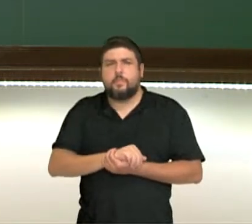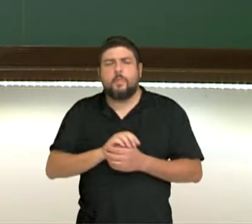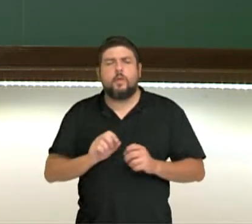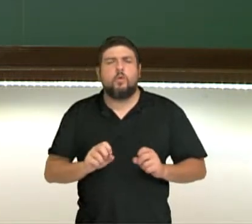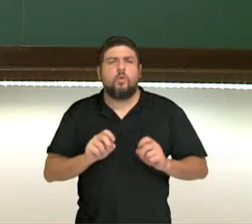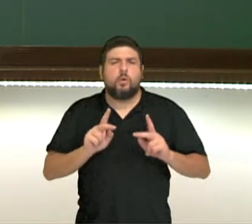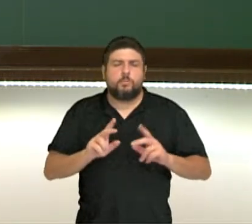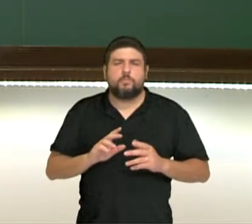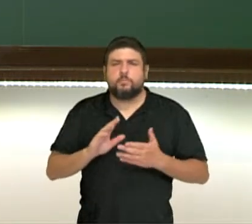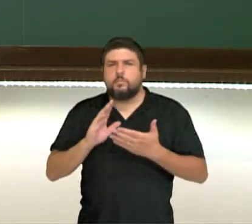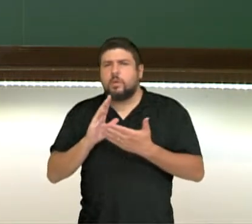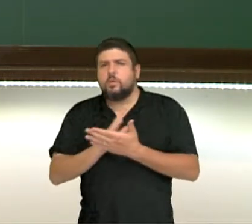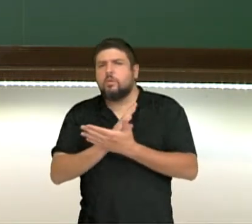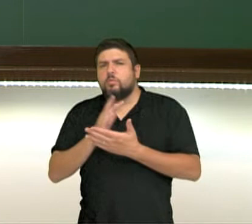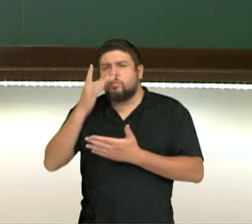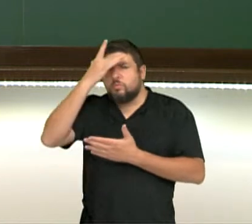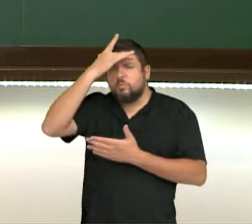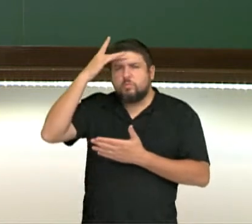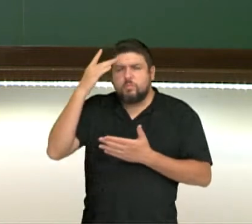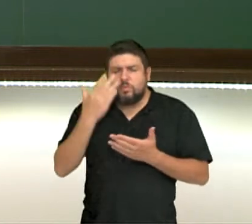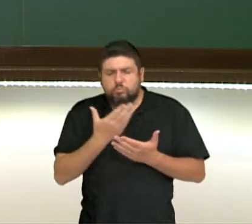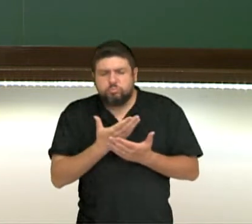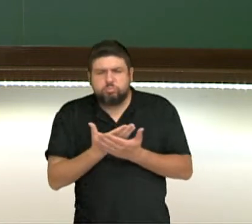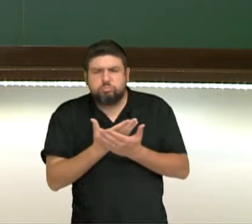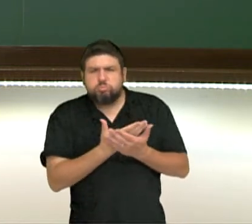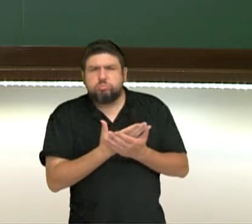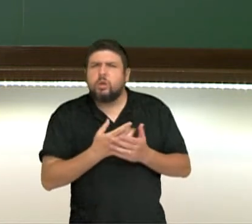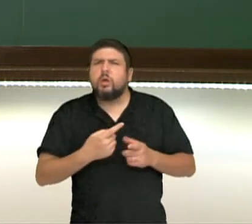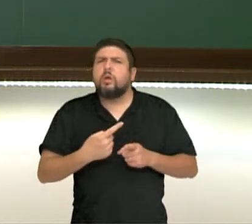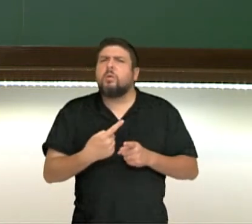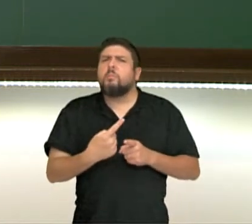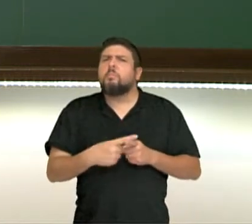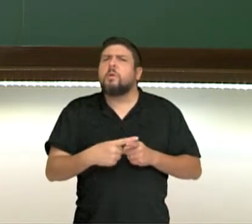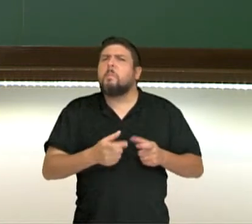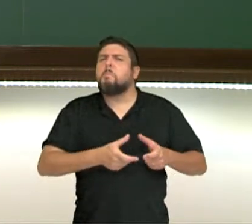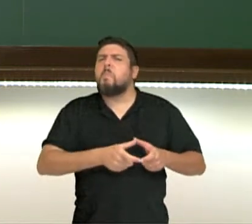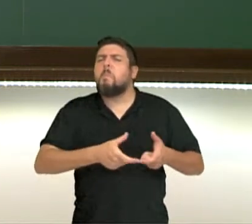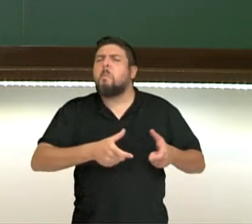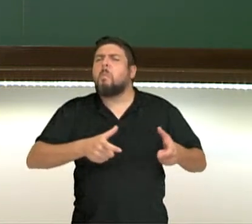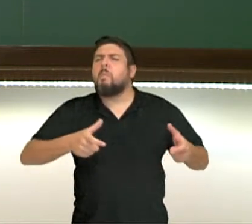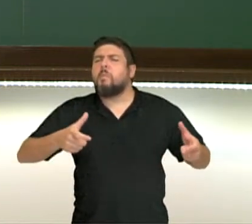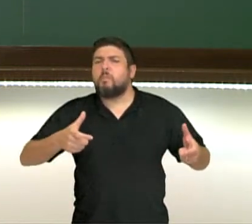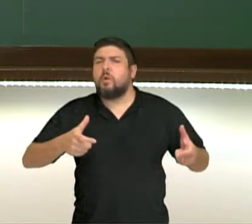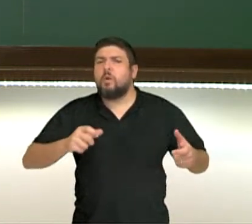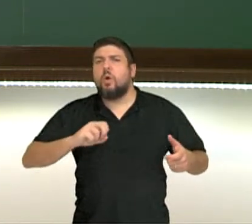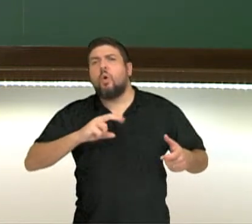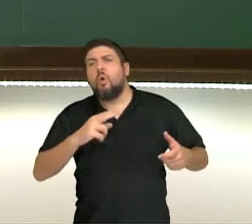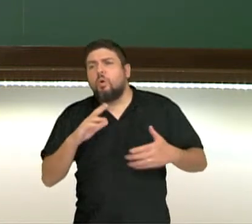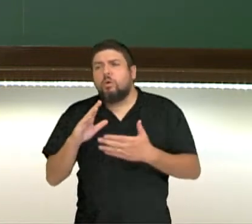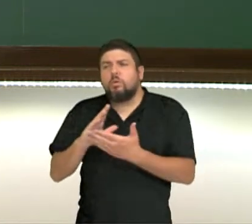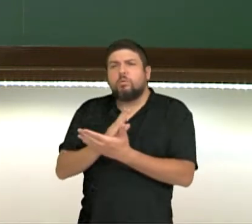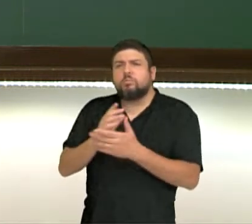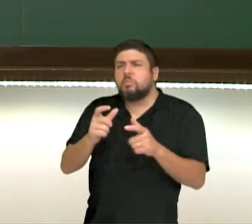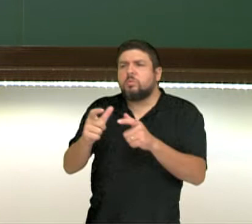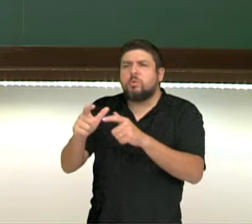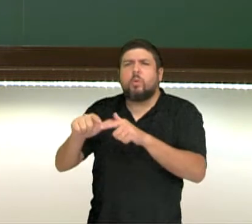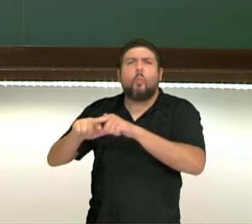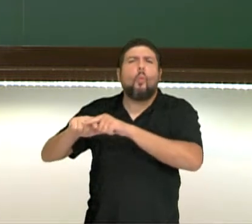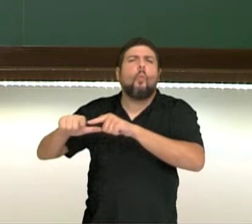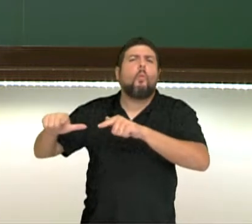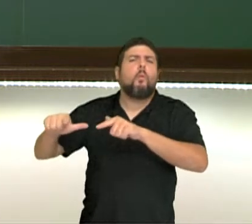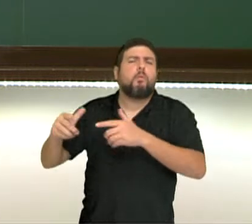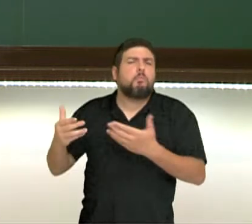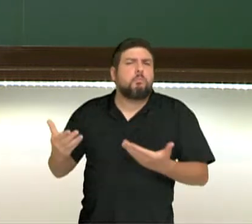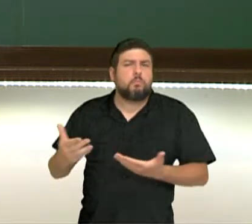algumas pessoas começaram a estudar porque tem tanta gente ou porque não tem alguns lugares tá é o que a gente vai vir